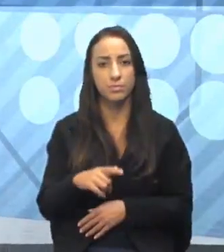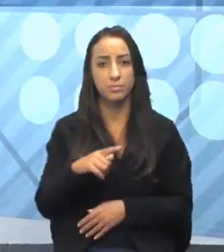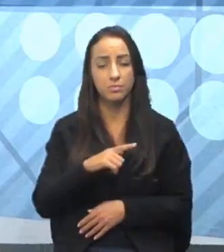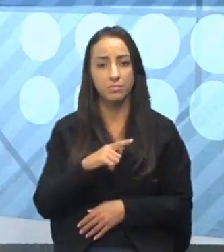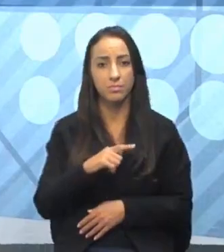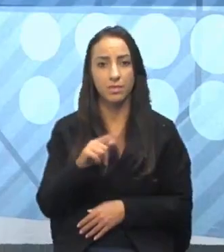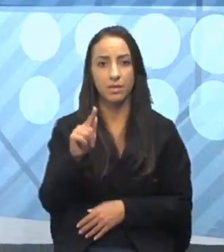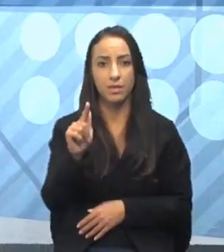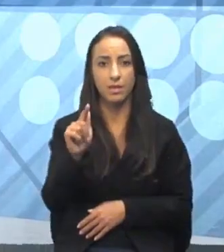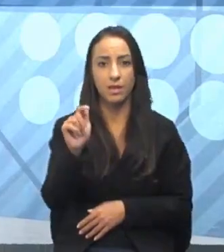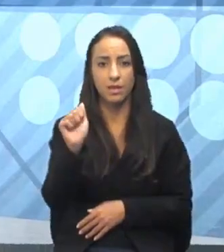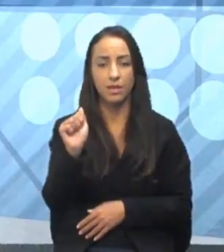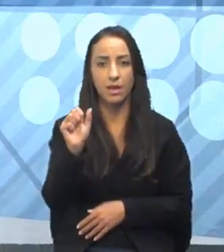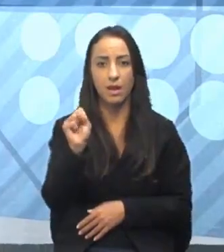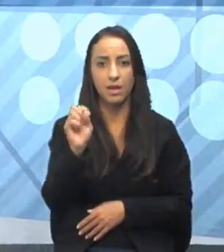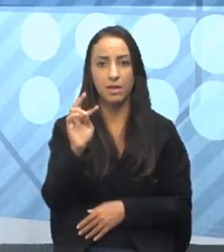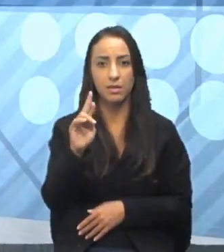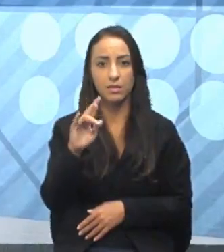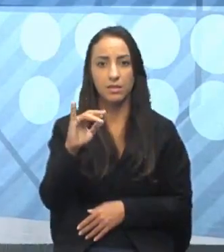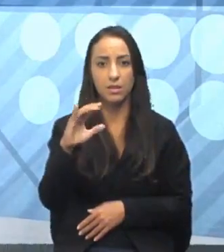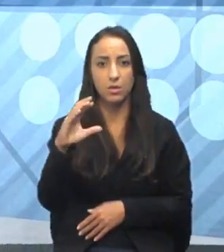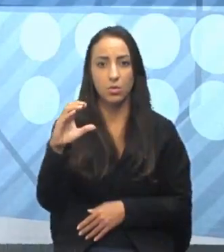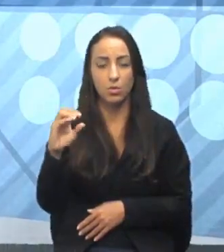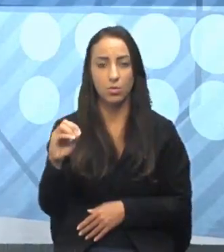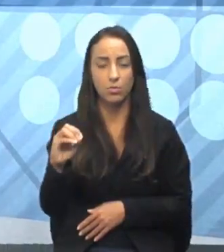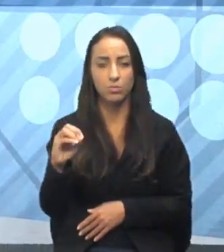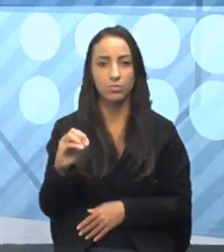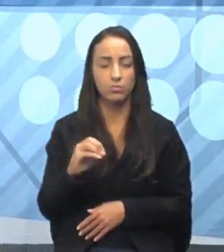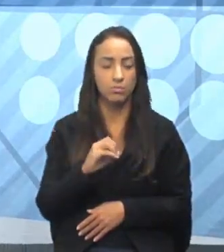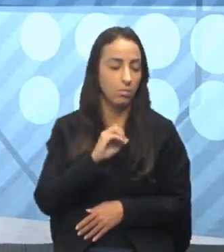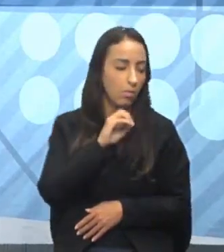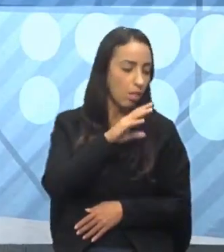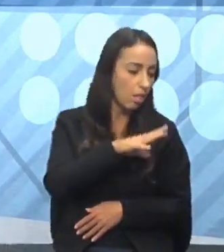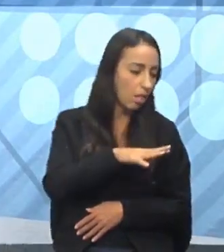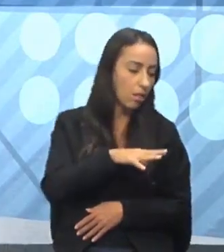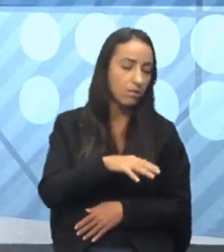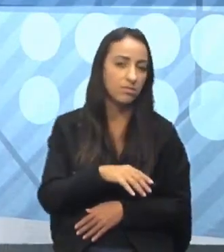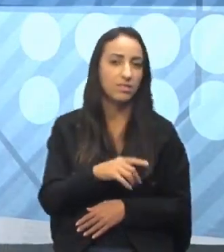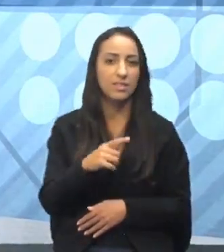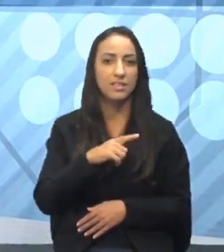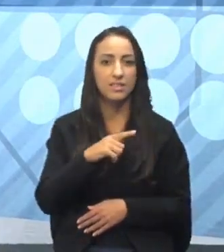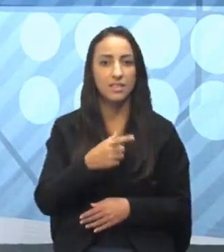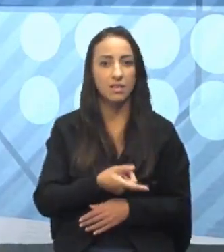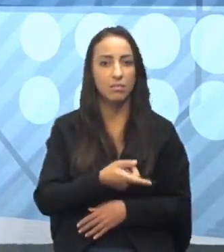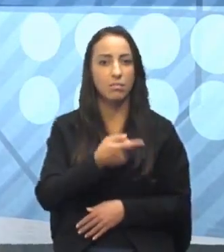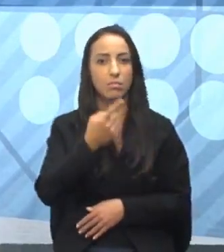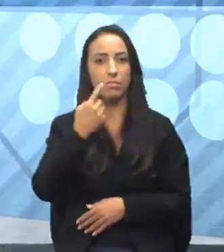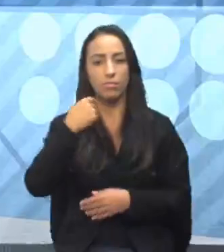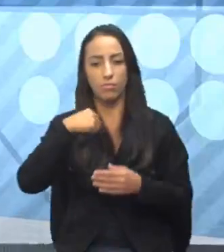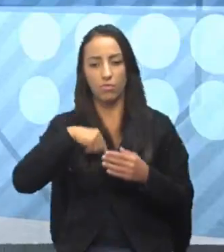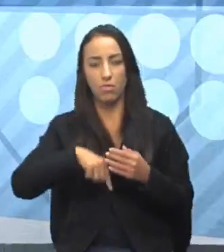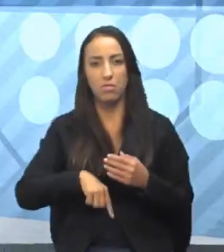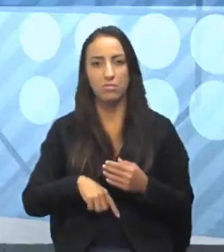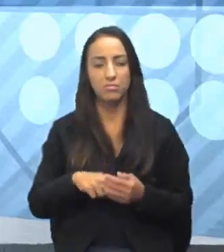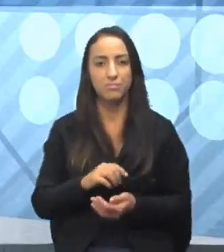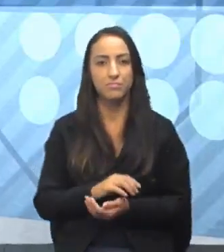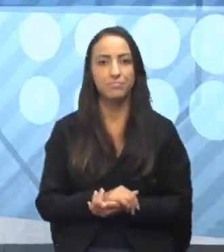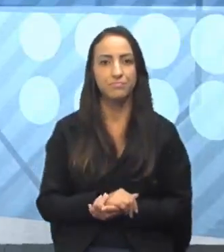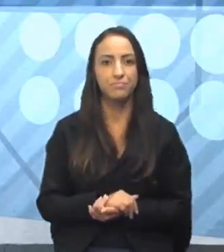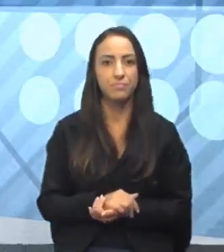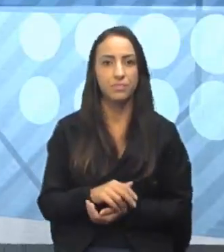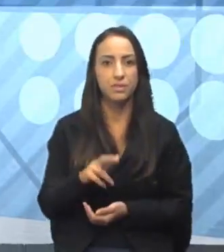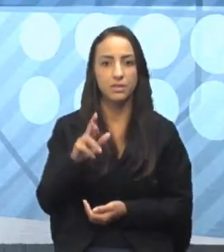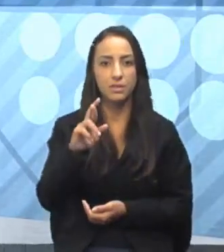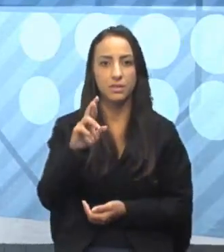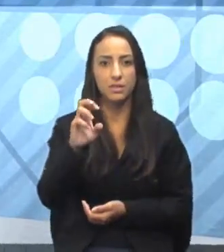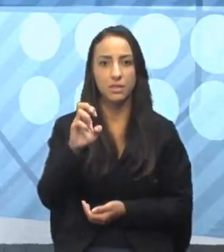conteúdo que está no estômago, e acaba tendo o retorno, então o refluxo desse